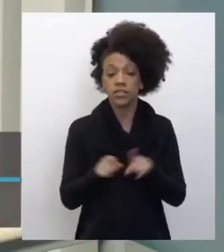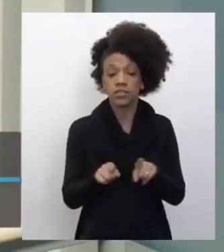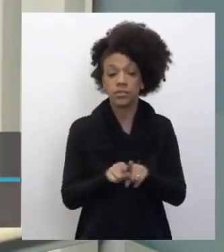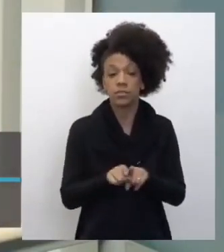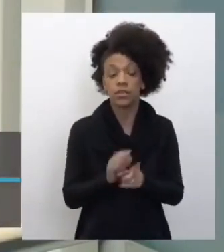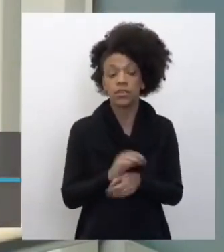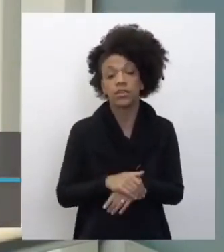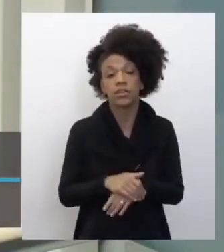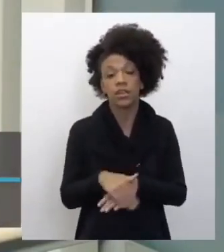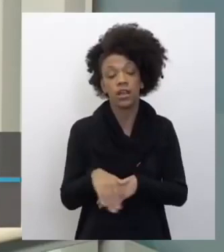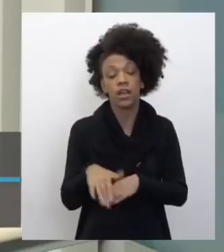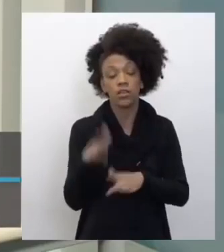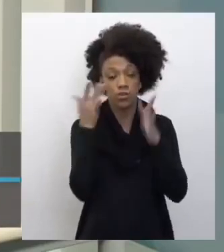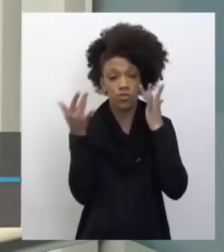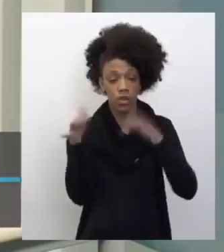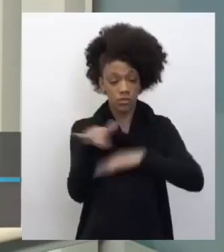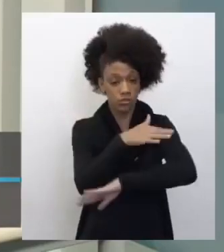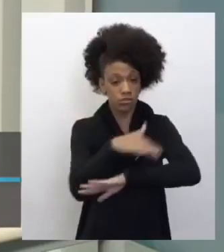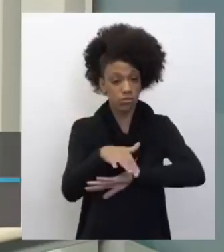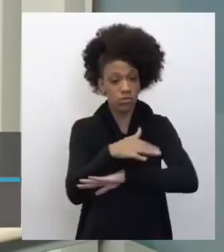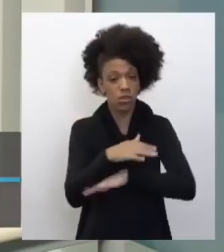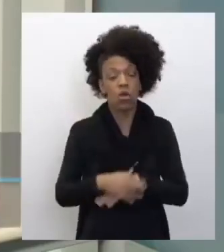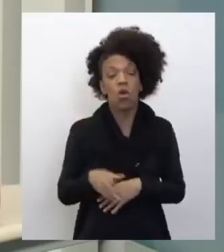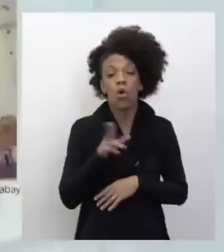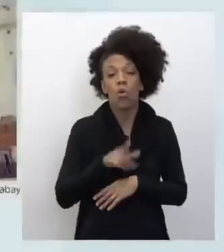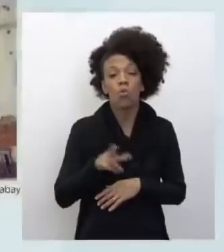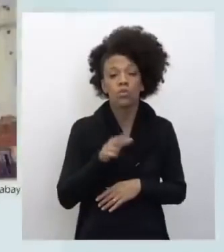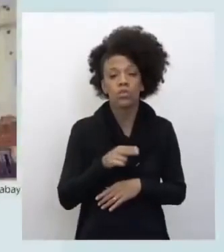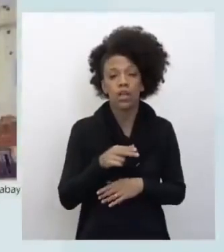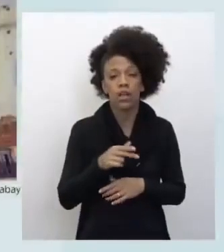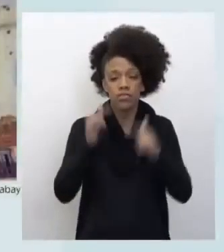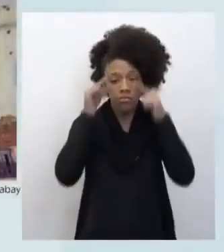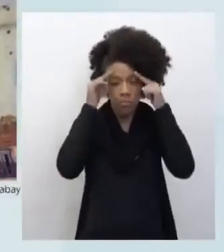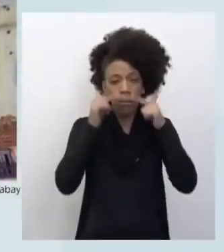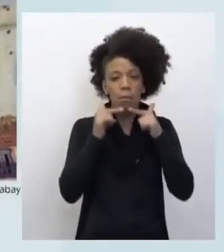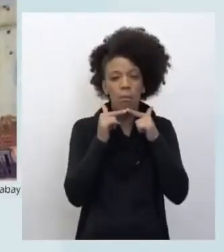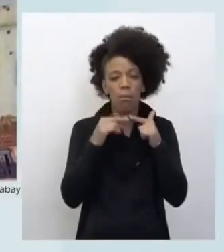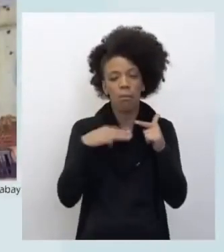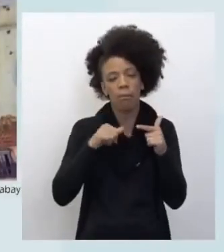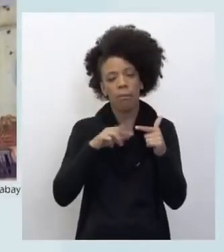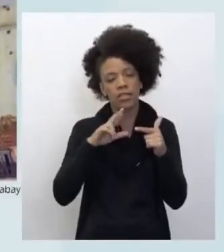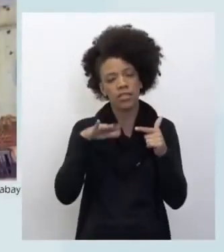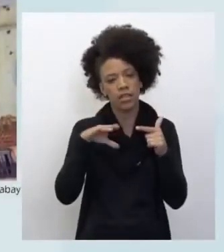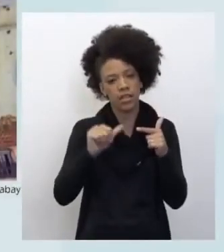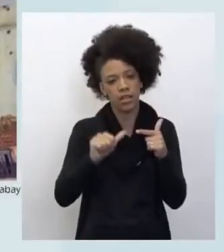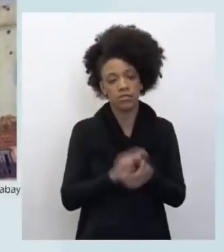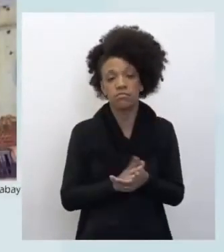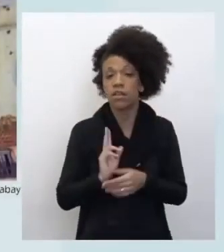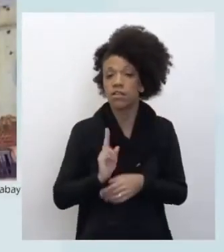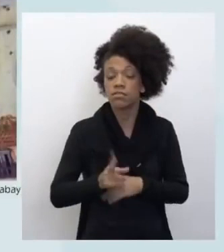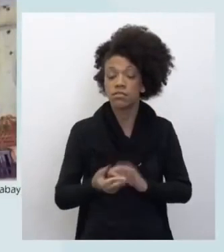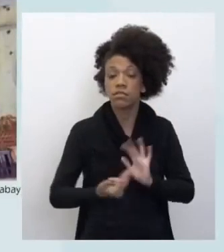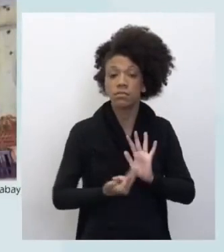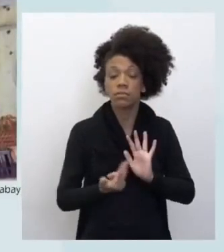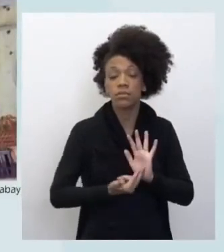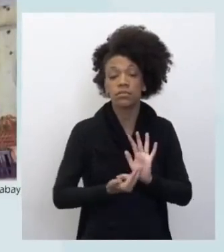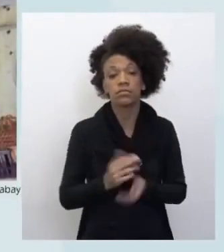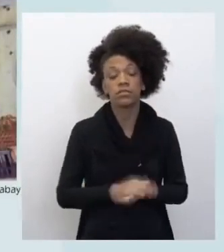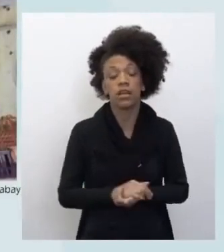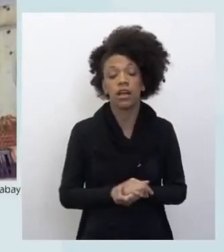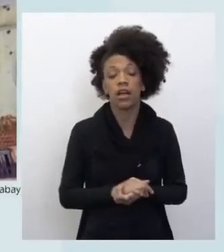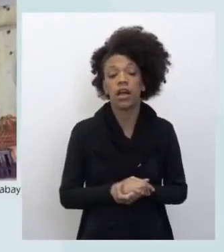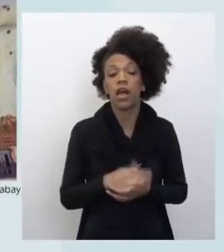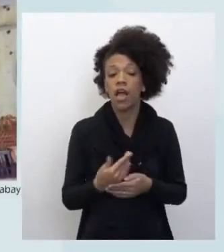dell'Arte, usava-se muito máscaras. Então, as máscaras, elas eram sempre presentes na Comédia dell'Arte. Eram usadas